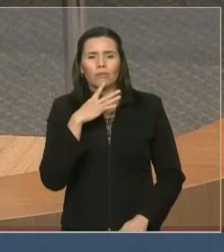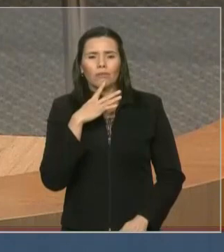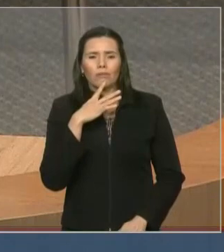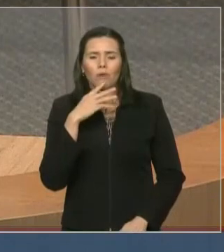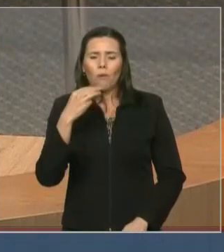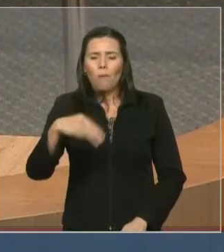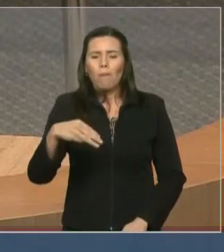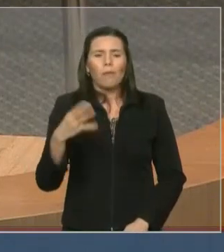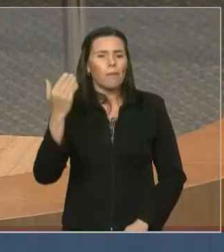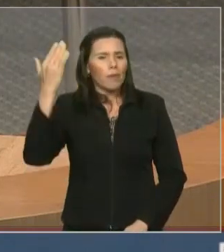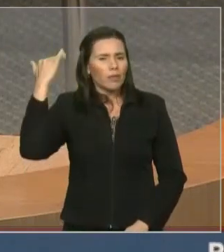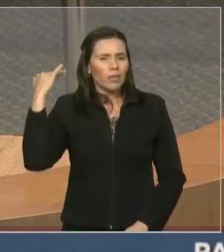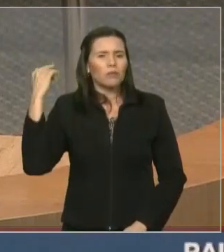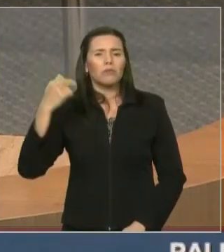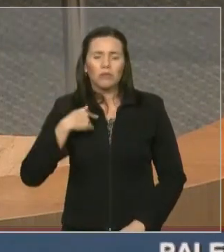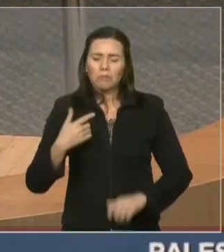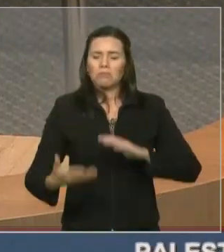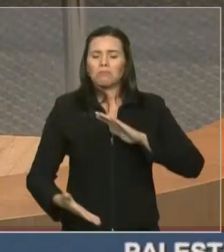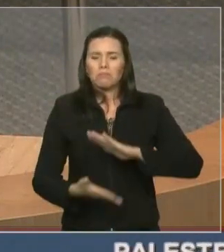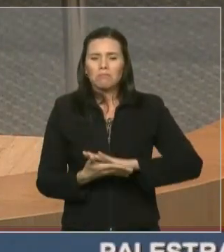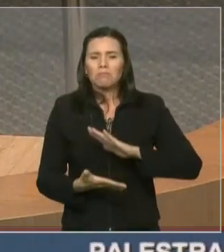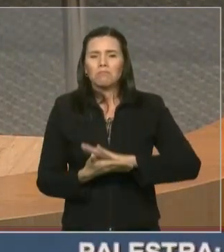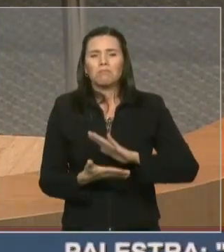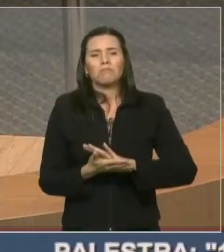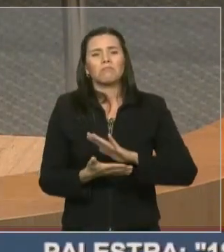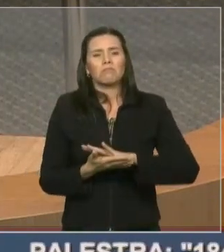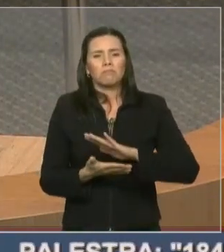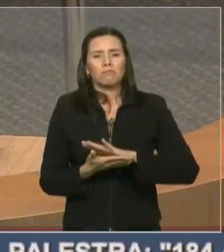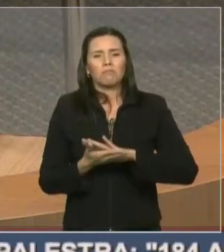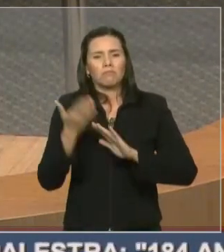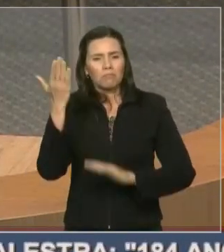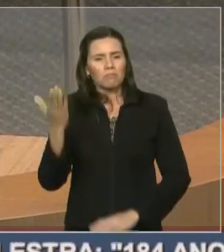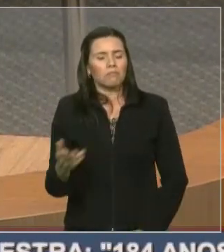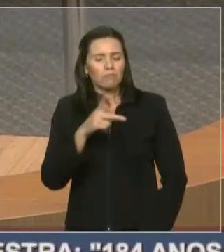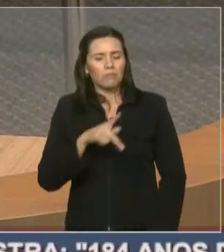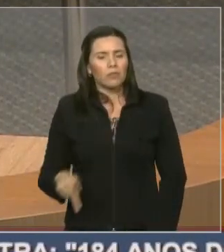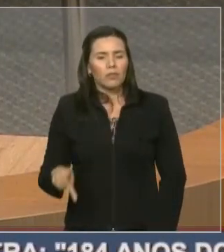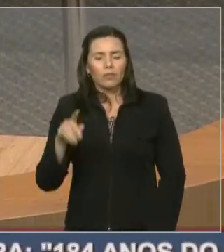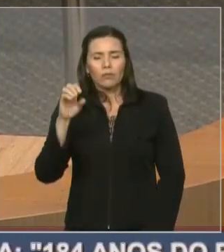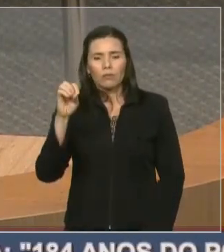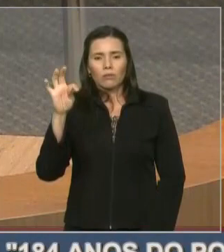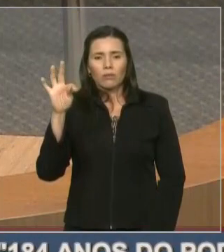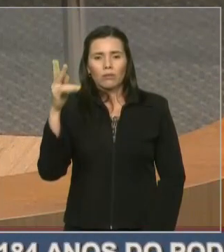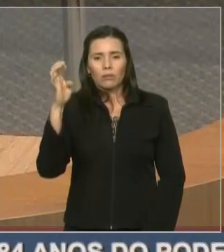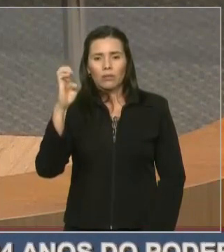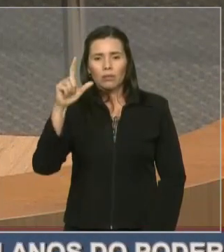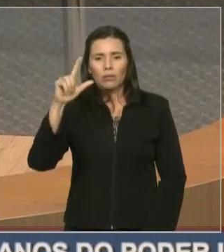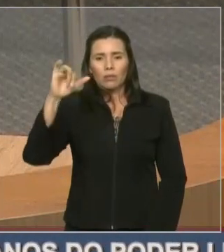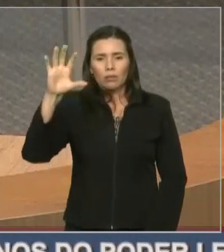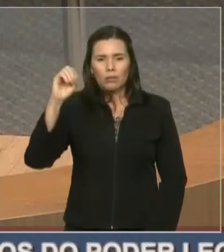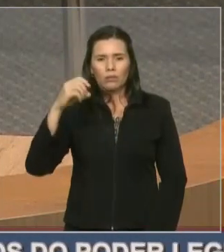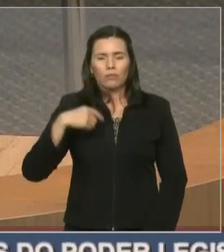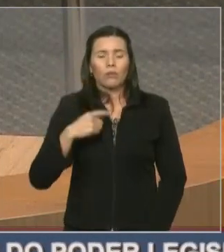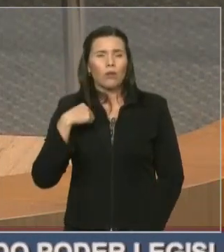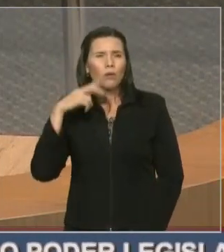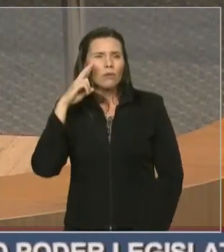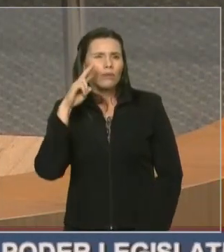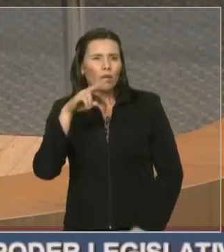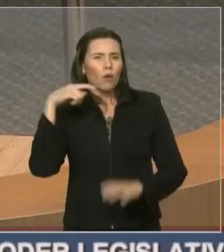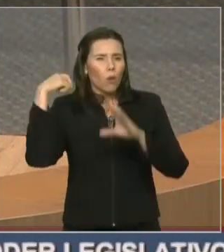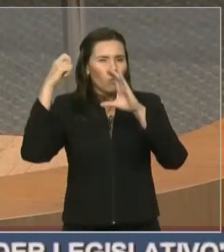que eu tenho que bater palmas para o Otelino. Nós temos, de quando vez, olhamos aí na televisão, uns